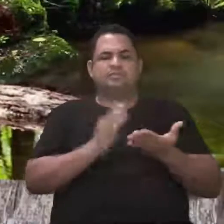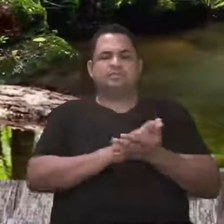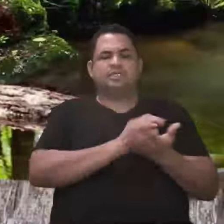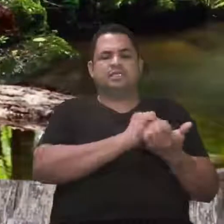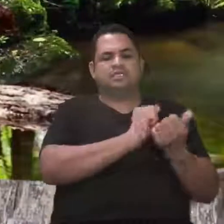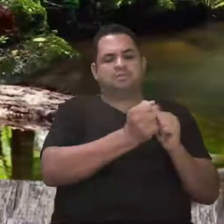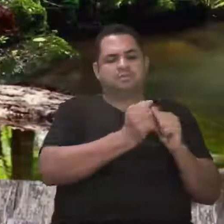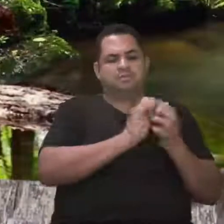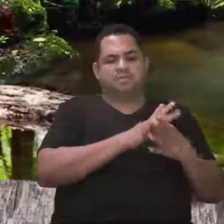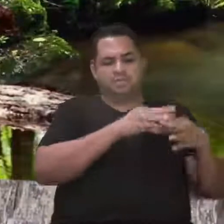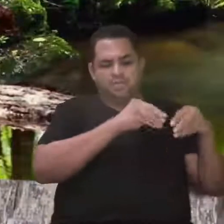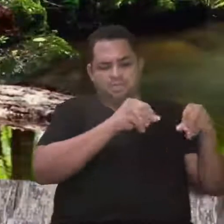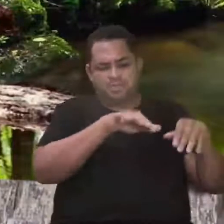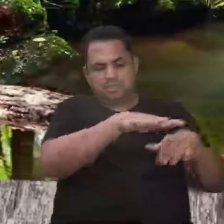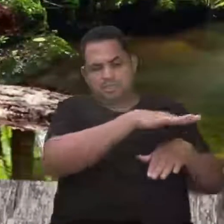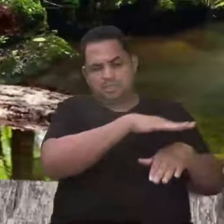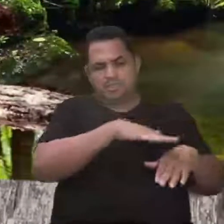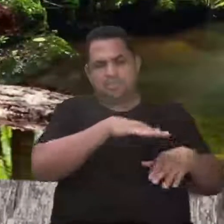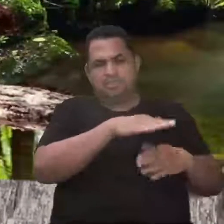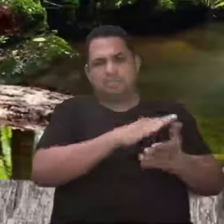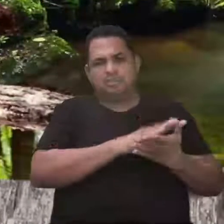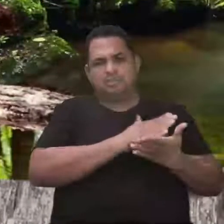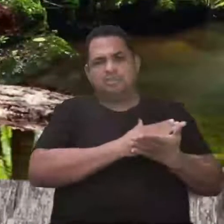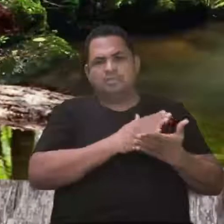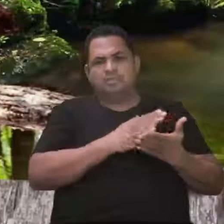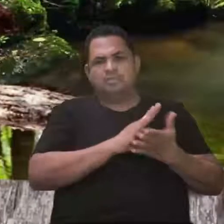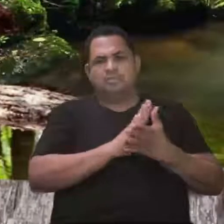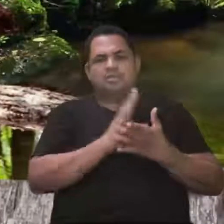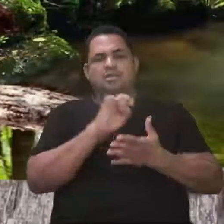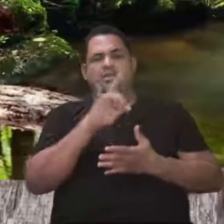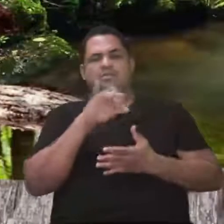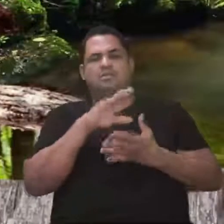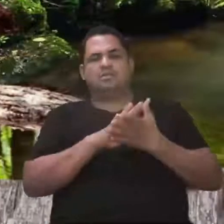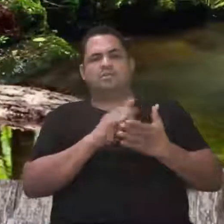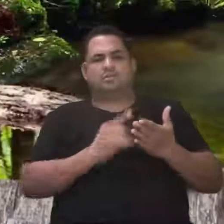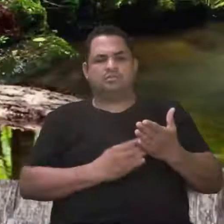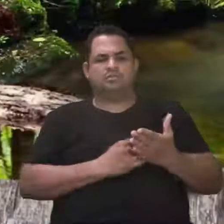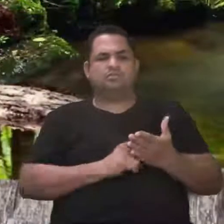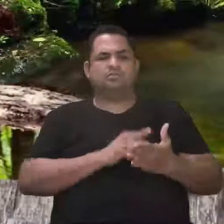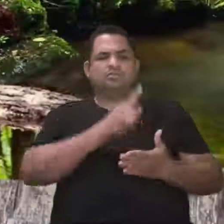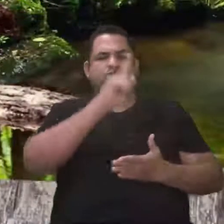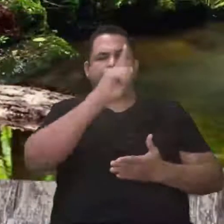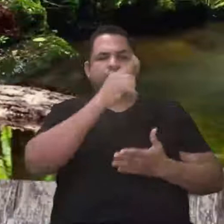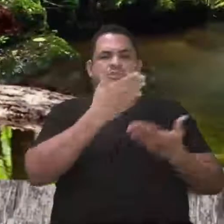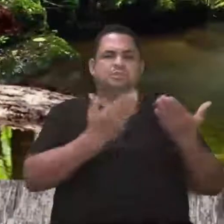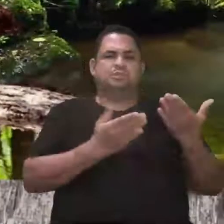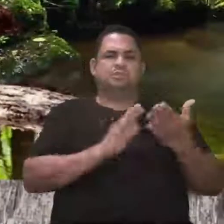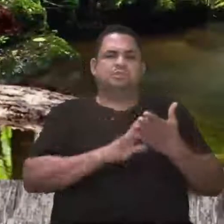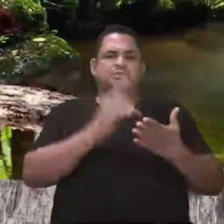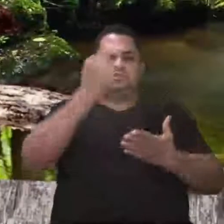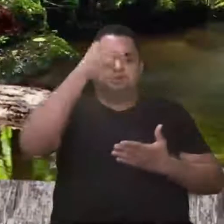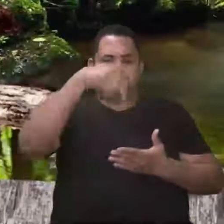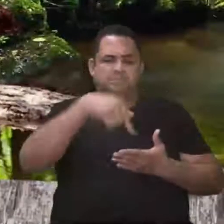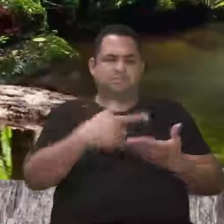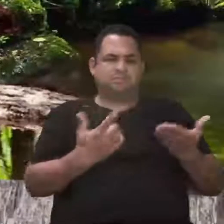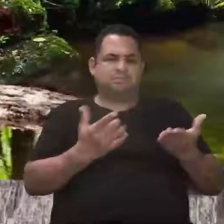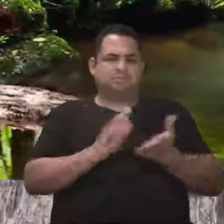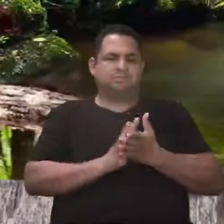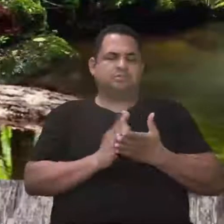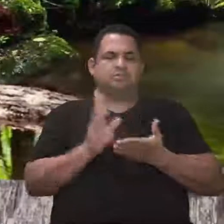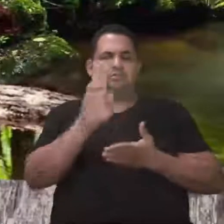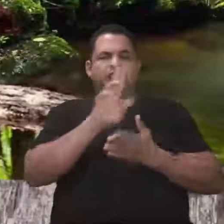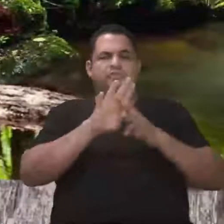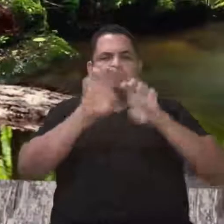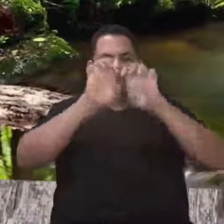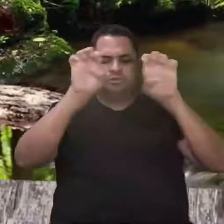para o ambiente terrestre, a parte arbórea, né, subia, descia, escalava, né, usava essa estrutura,